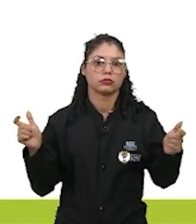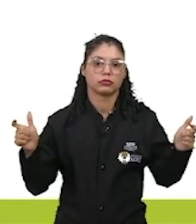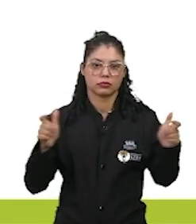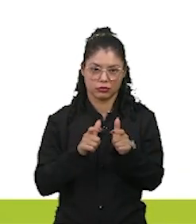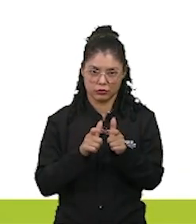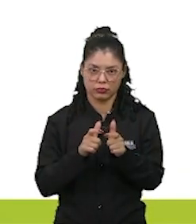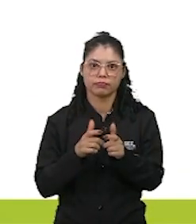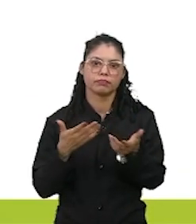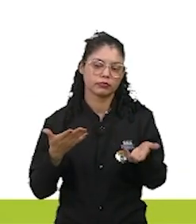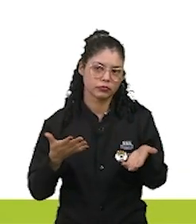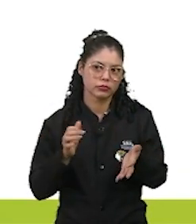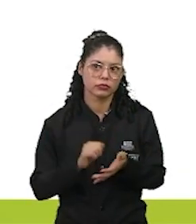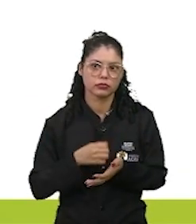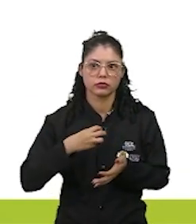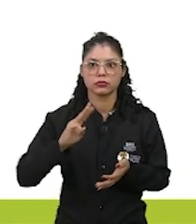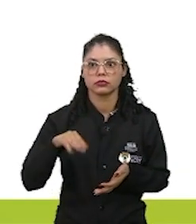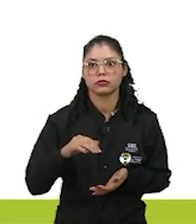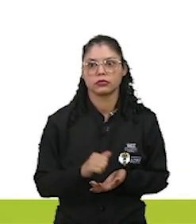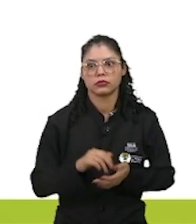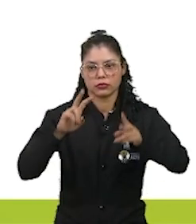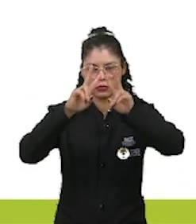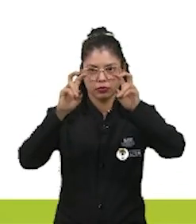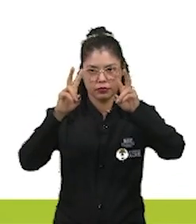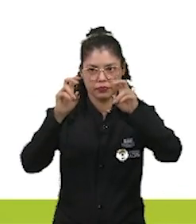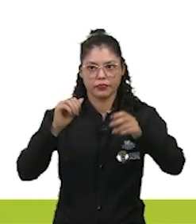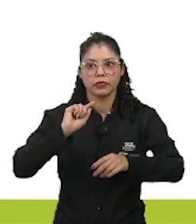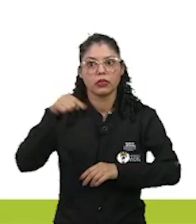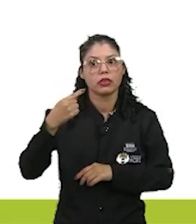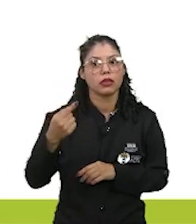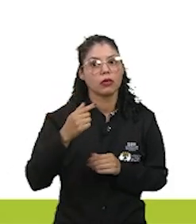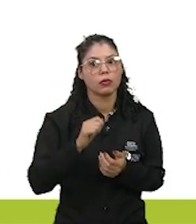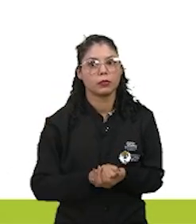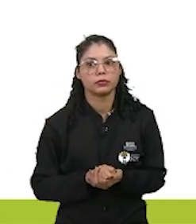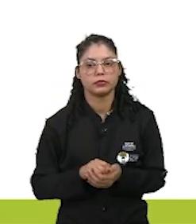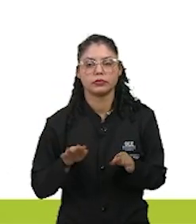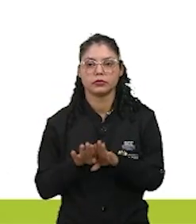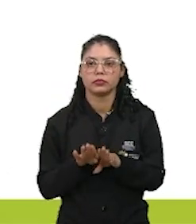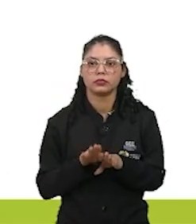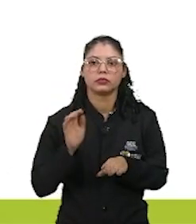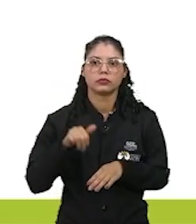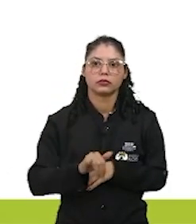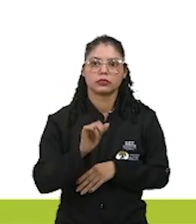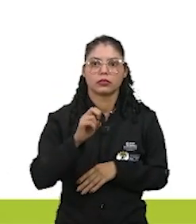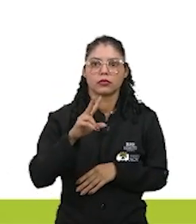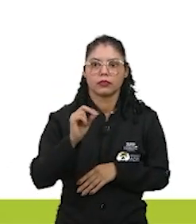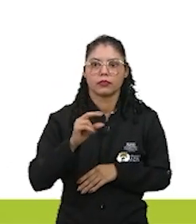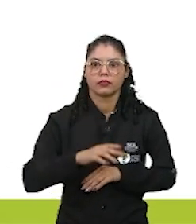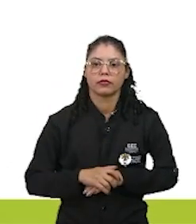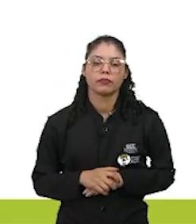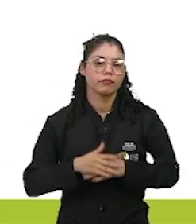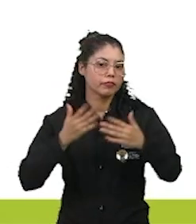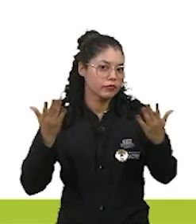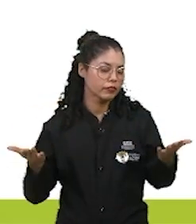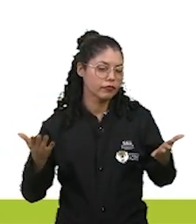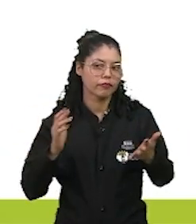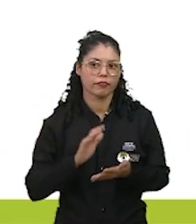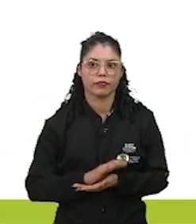tangente é coca, professor, o que é que eu faço? Eu vou simplesmente substituir os valores, que vai ser